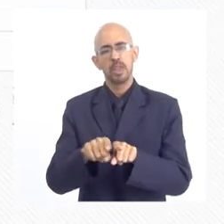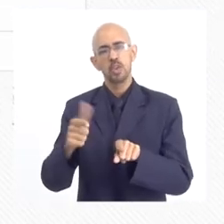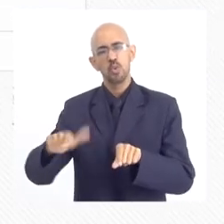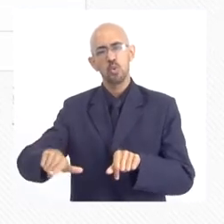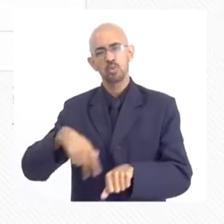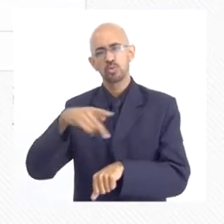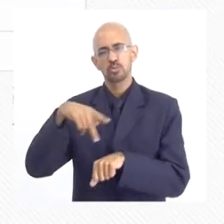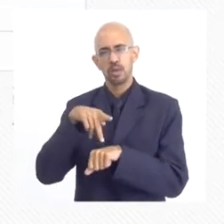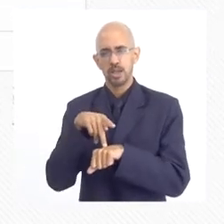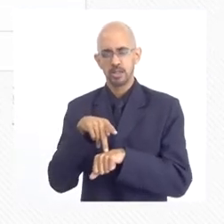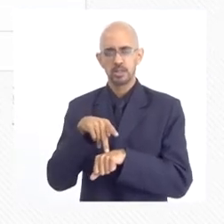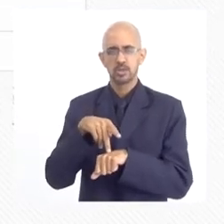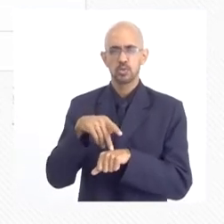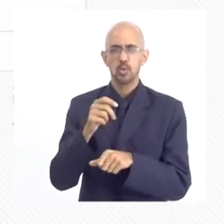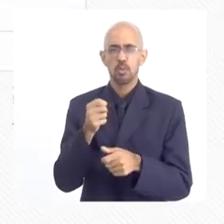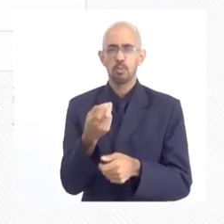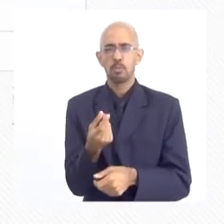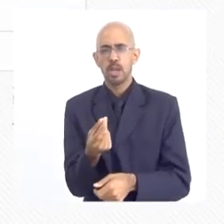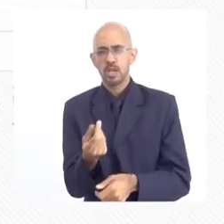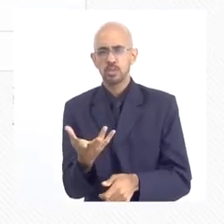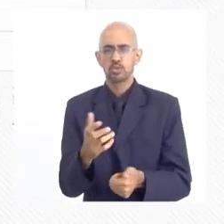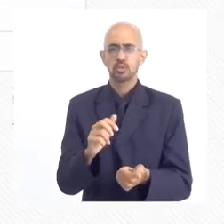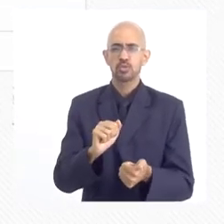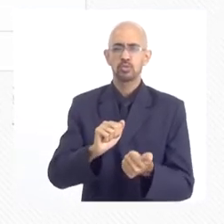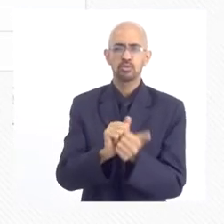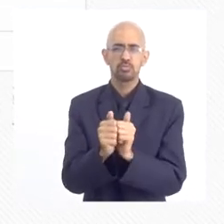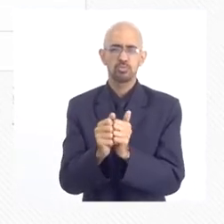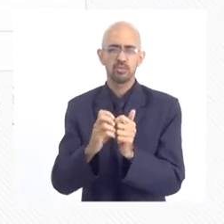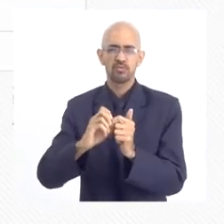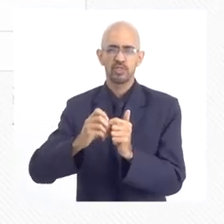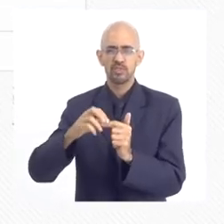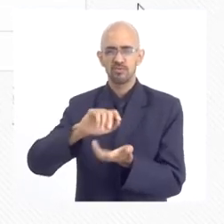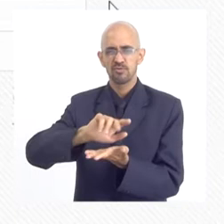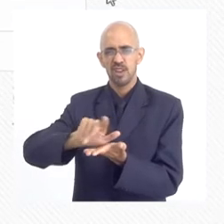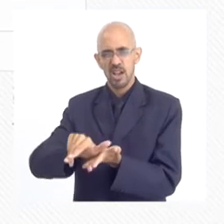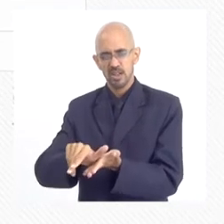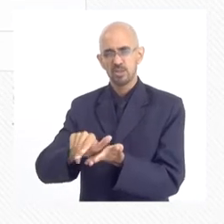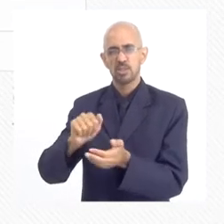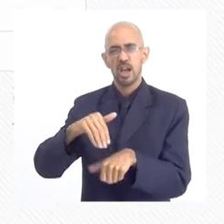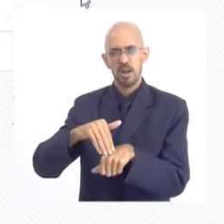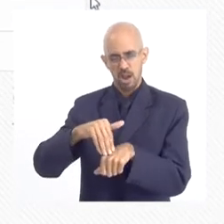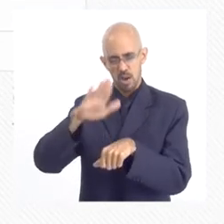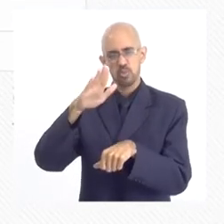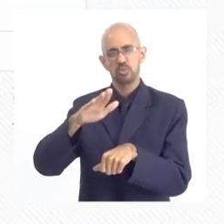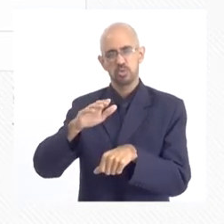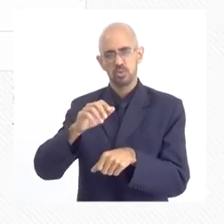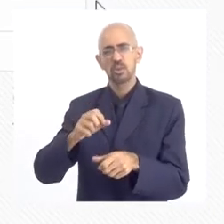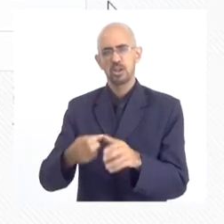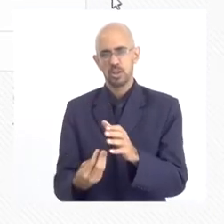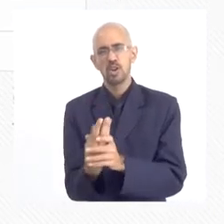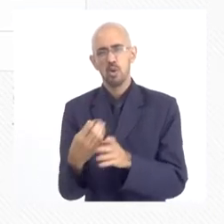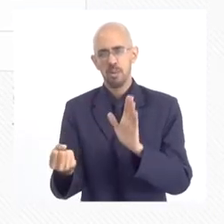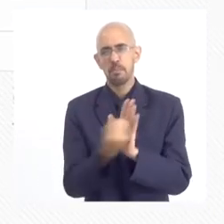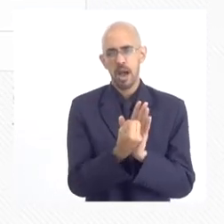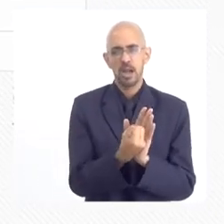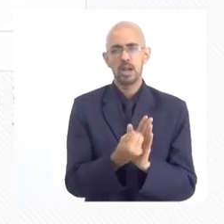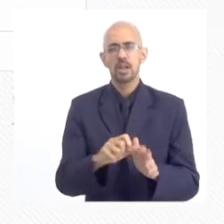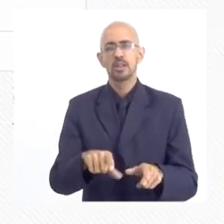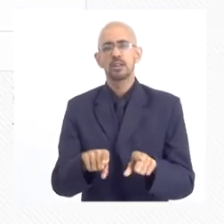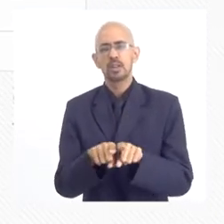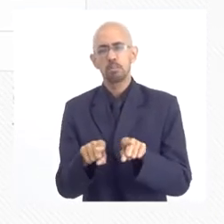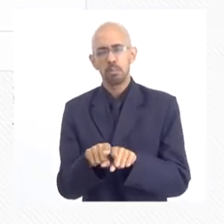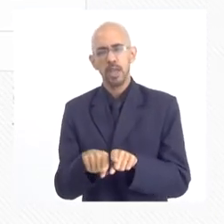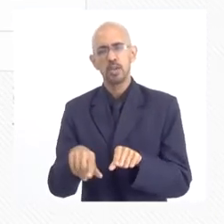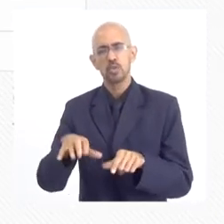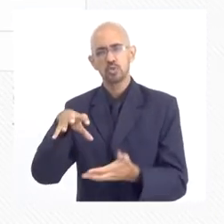sido elevadas, acabou impactando no cenário nacional também. O menor de todos, que menos cresce, é o setor de serviços,